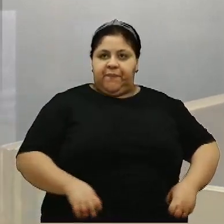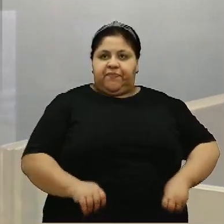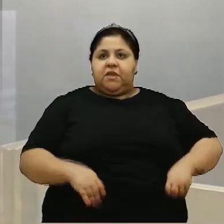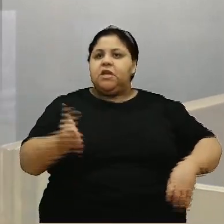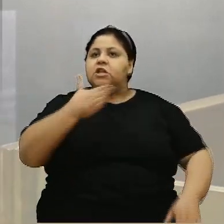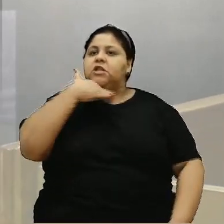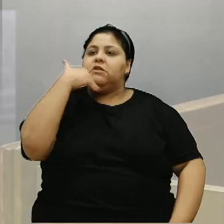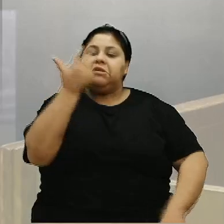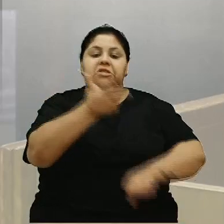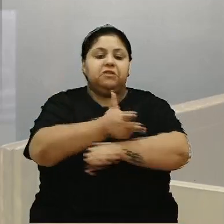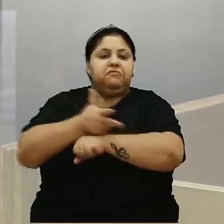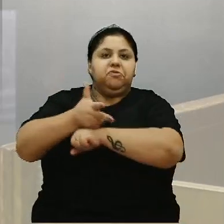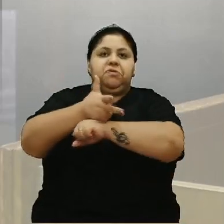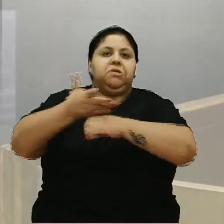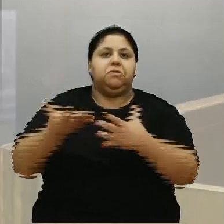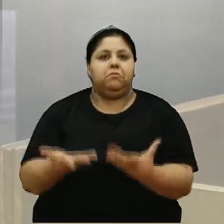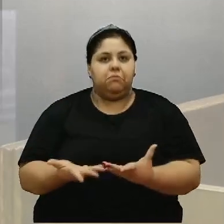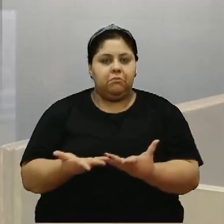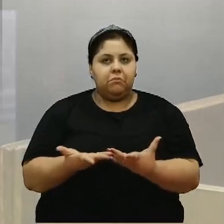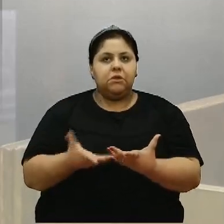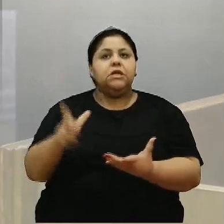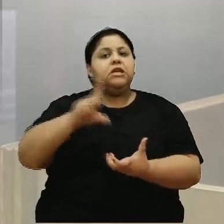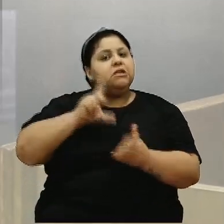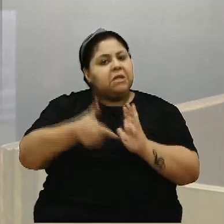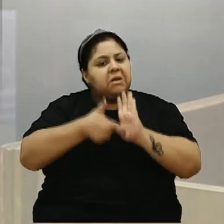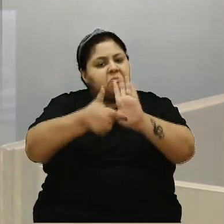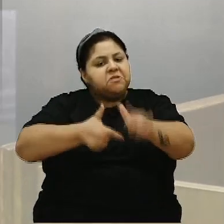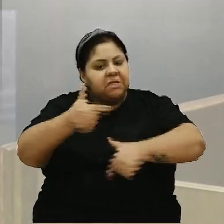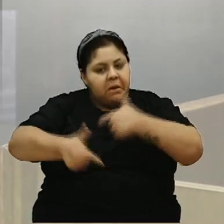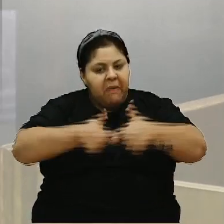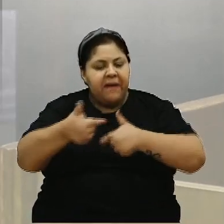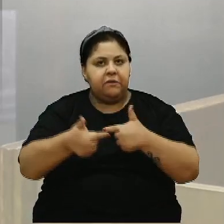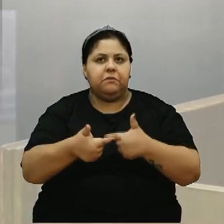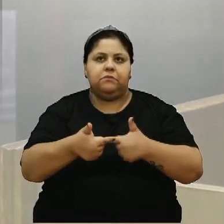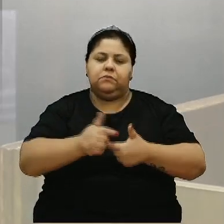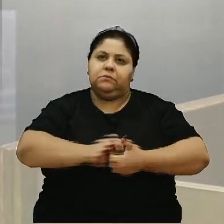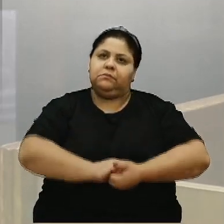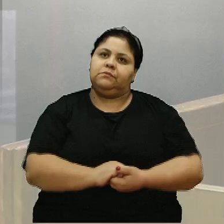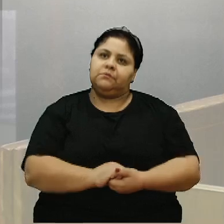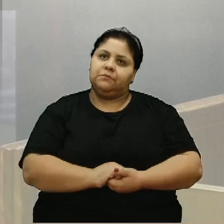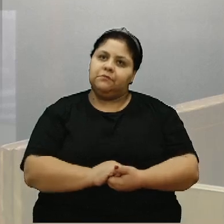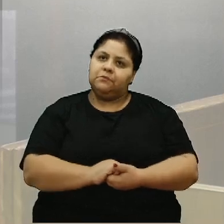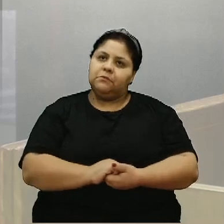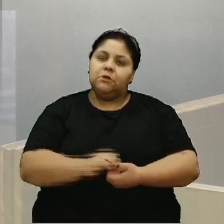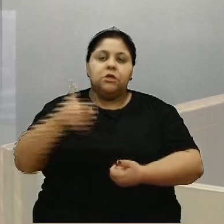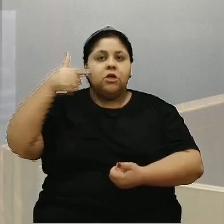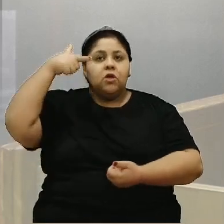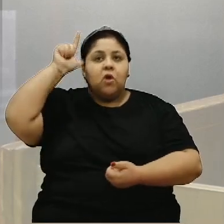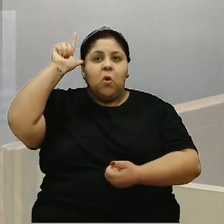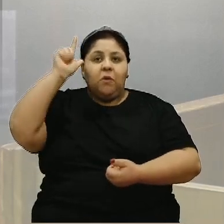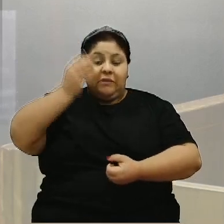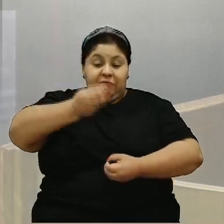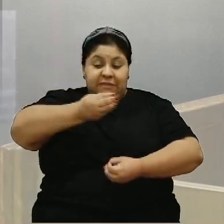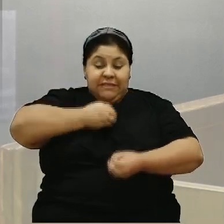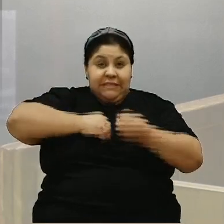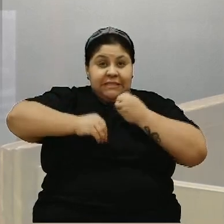fazer videozinho. Tem que mostrar serviço. Ontem eu senti na